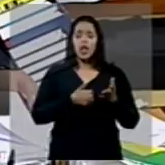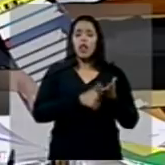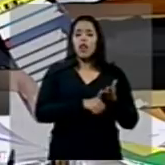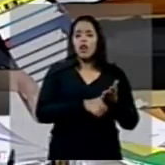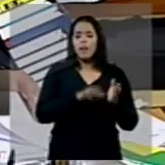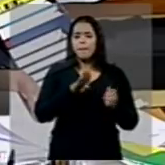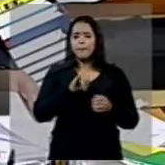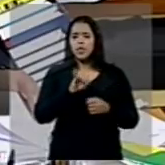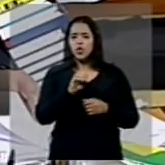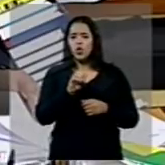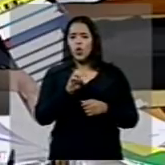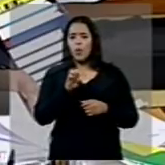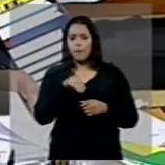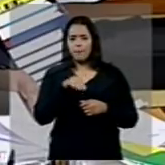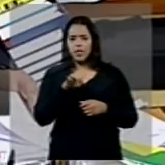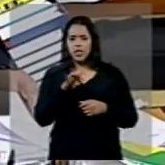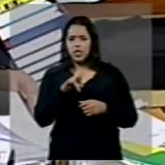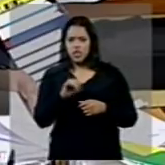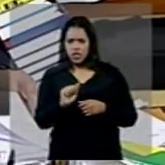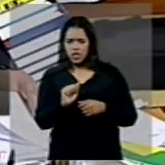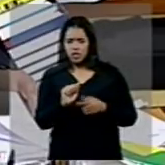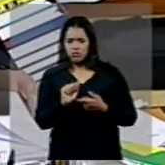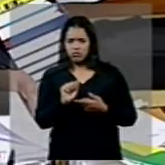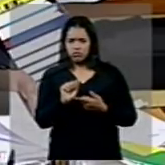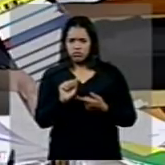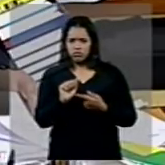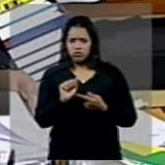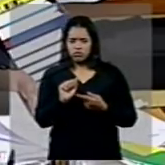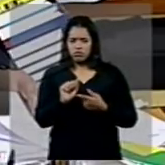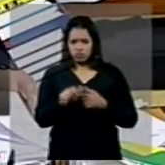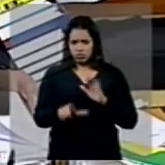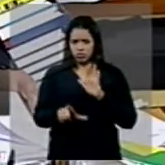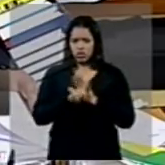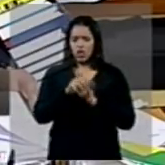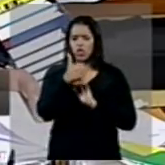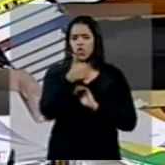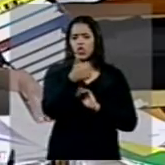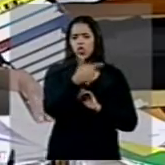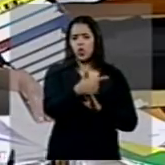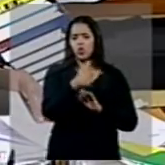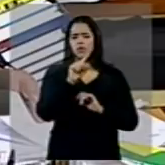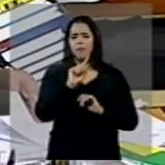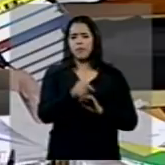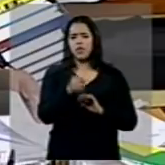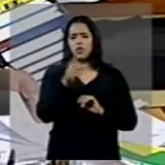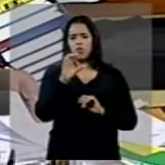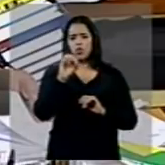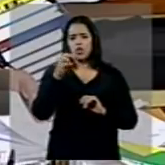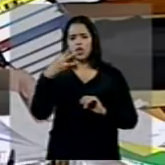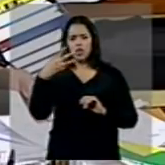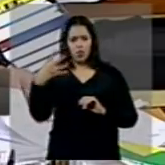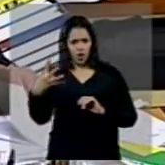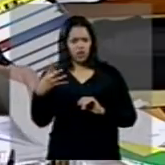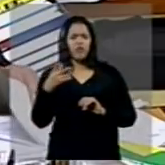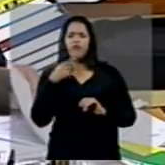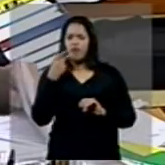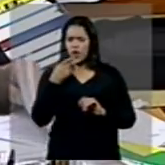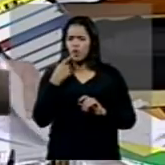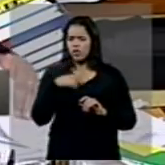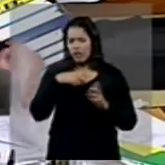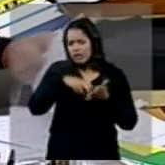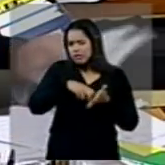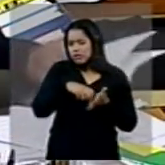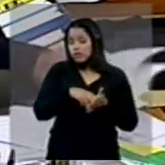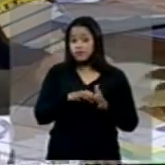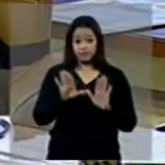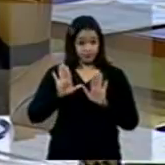biometria, a lei 12.034 de 29 de setembro de 2009. Mas vamos o que consta